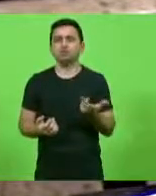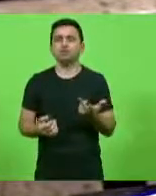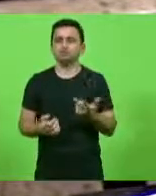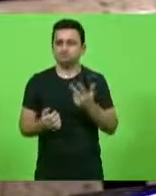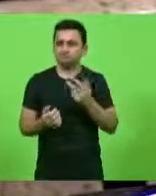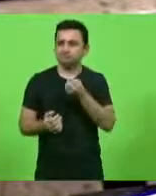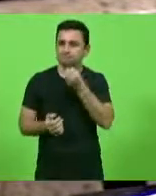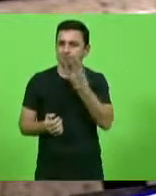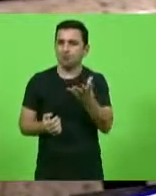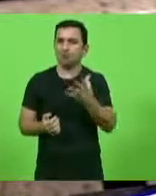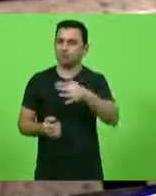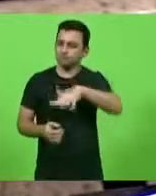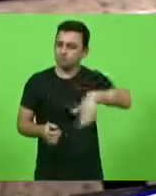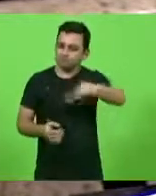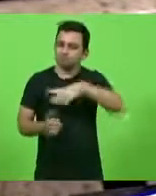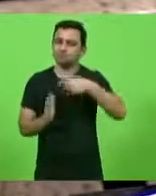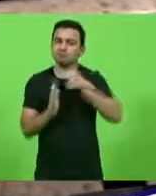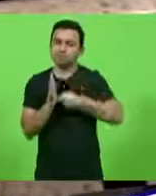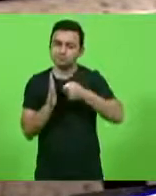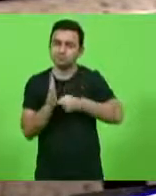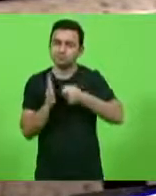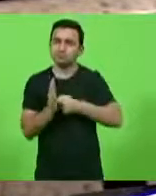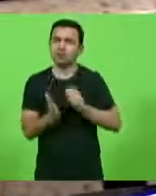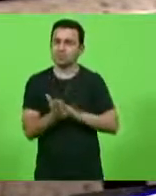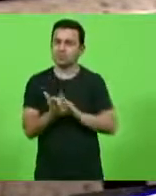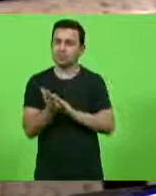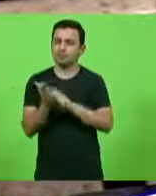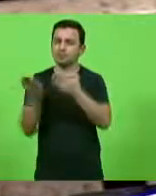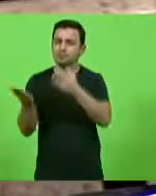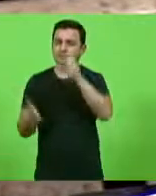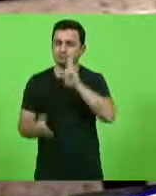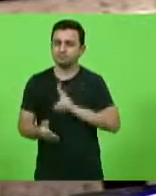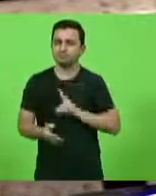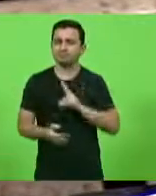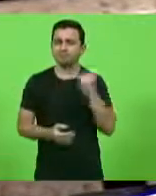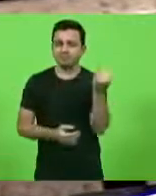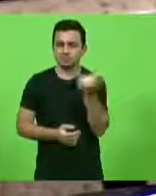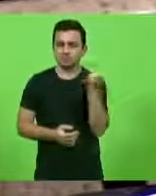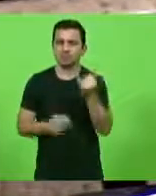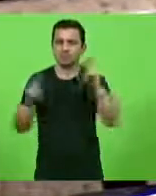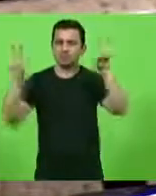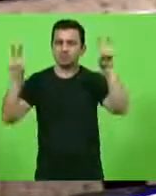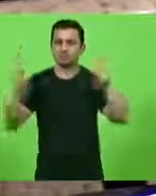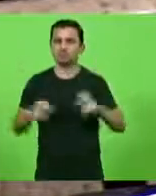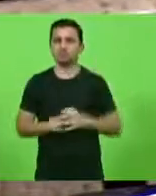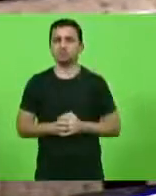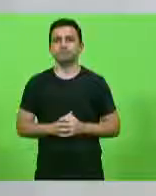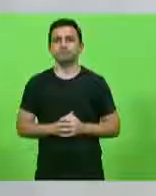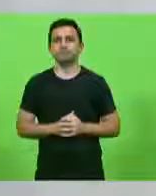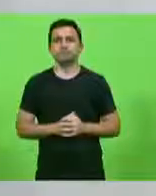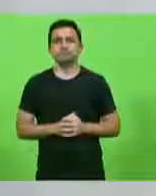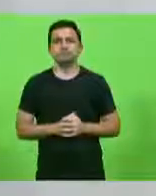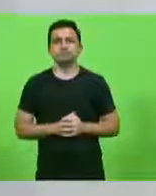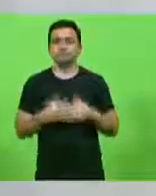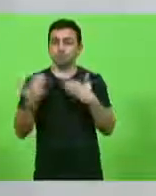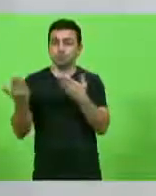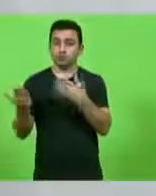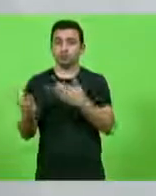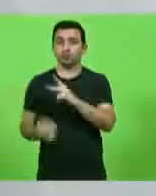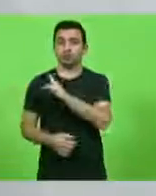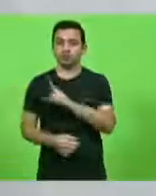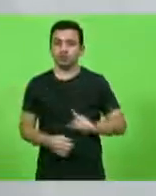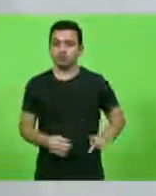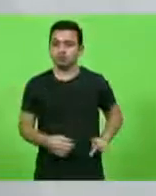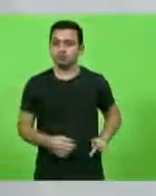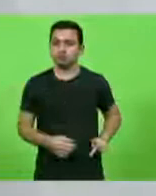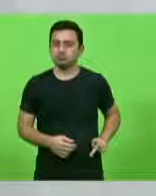mais parlamentares engrossando a fileira dessa luta. Só queria te parabenizar por levantar esse tema tão importante. Obrigado, deputado. Vossa Excelência, que é o presidente da comissão, conte